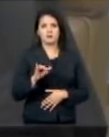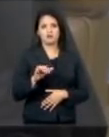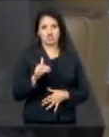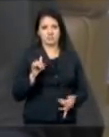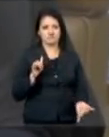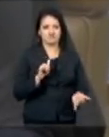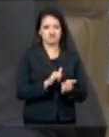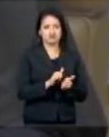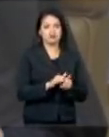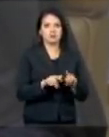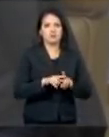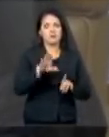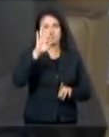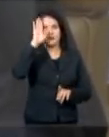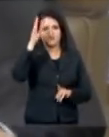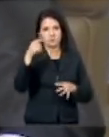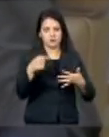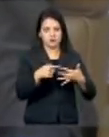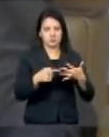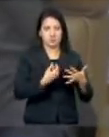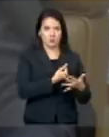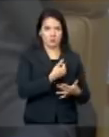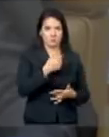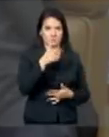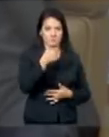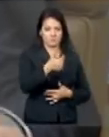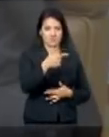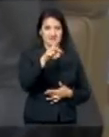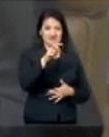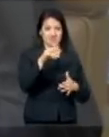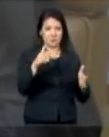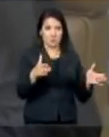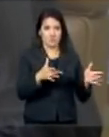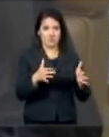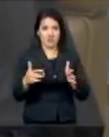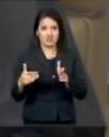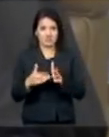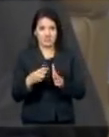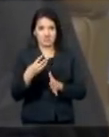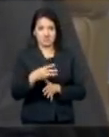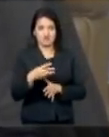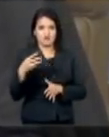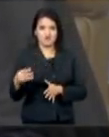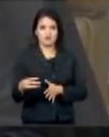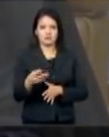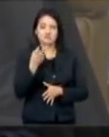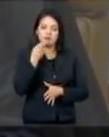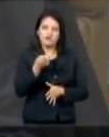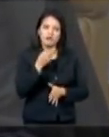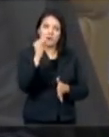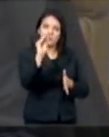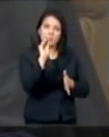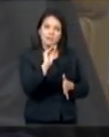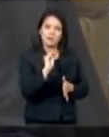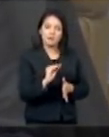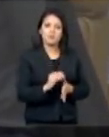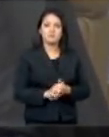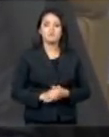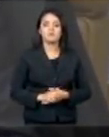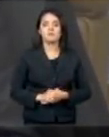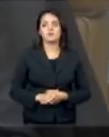itens 25 a 33 de sua manifestação a